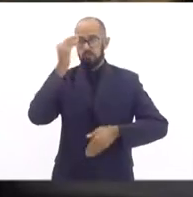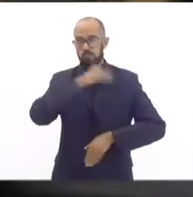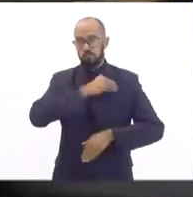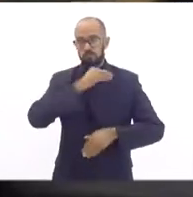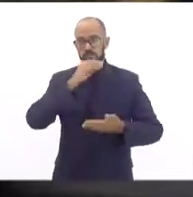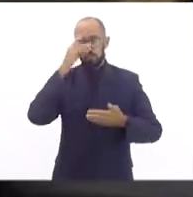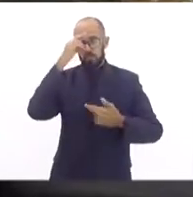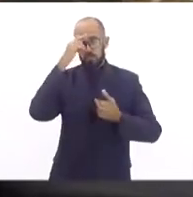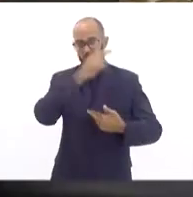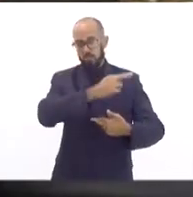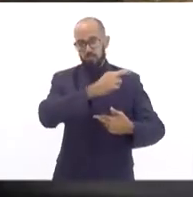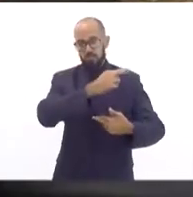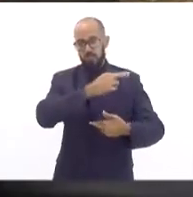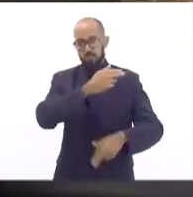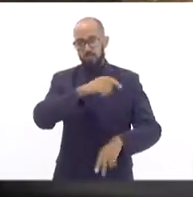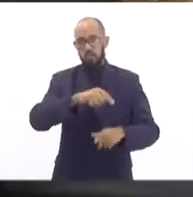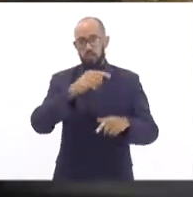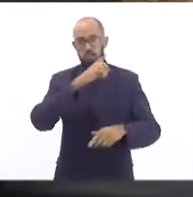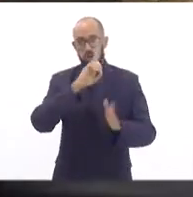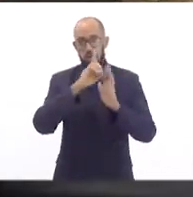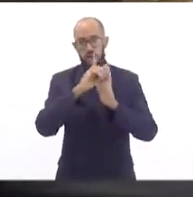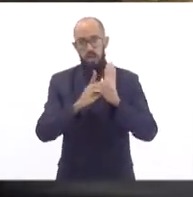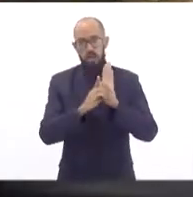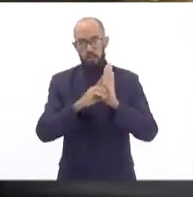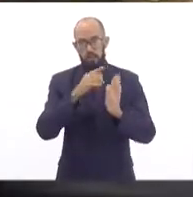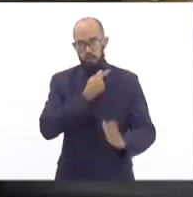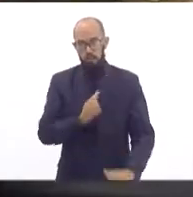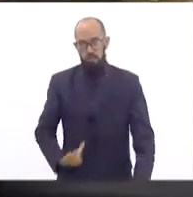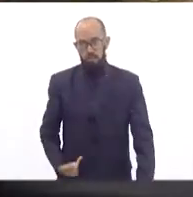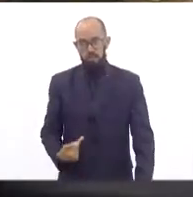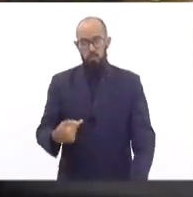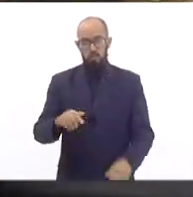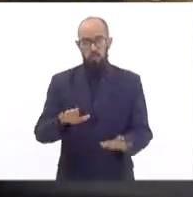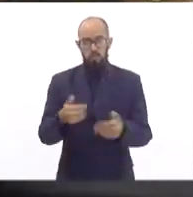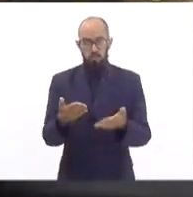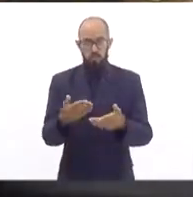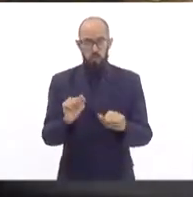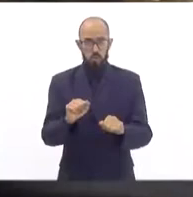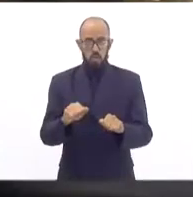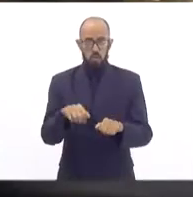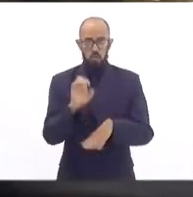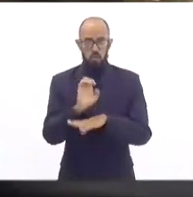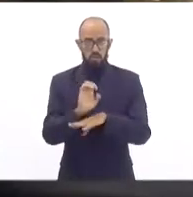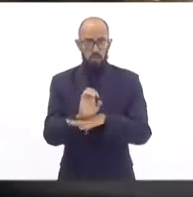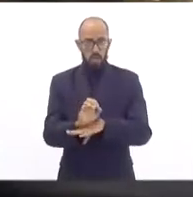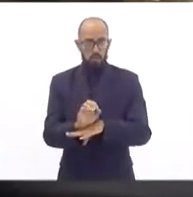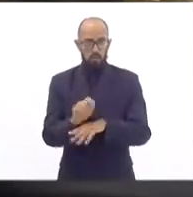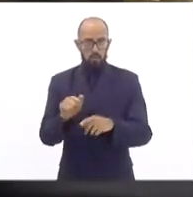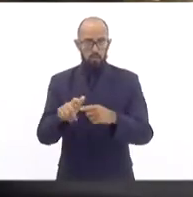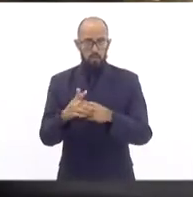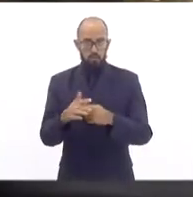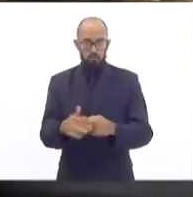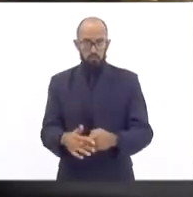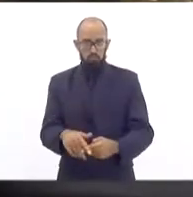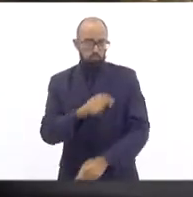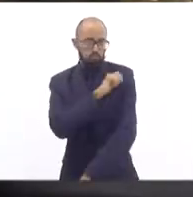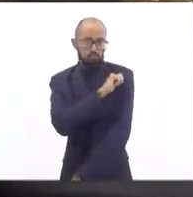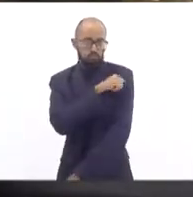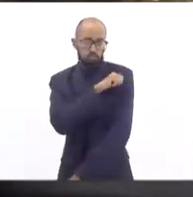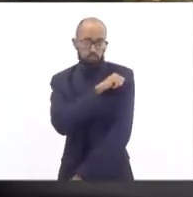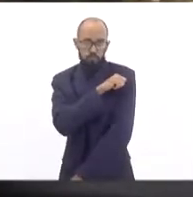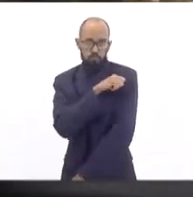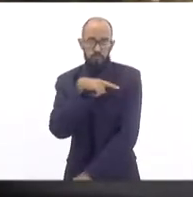ao decreto do governador. Então, num Estado que está em regime de recuperação fiscal, que tem uma fonte de